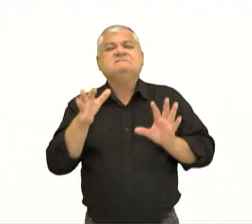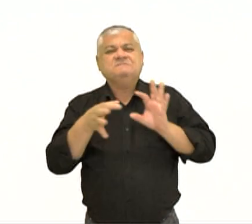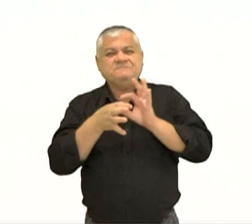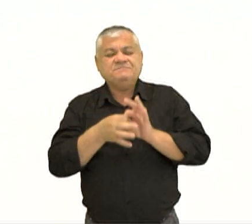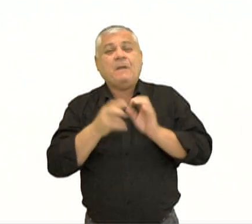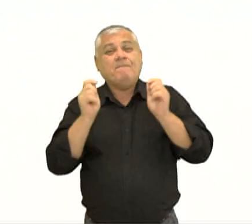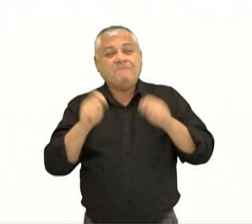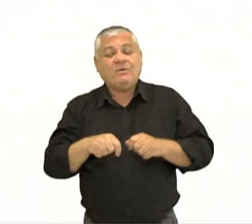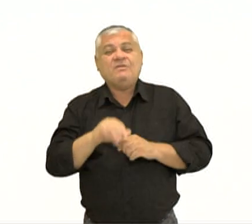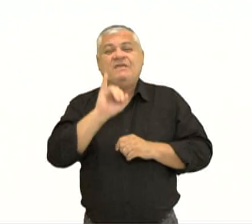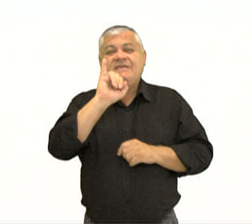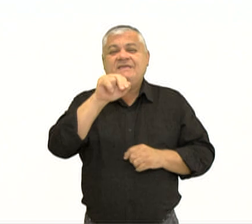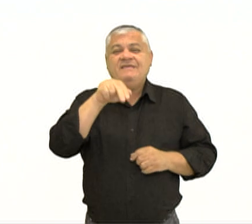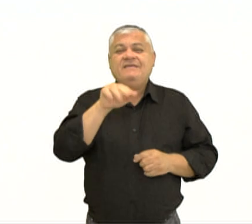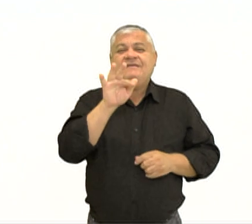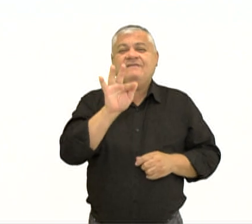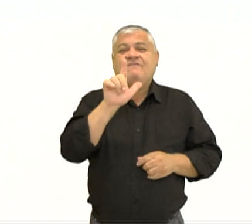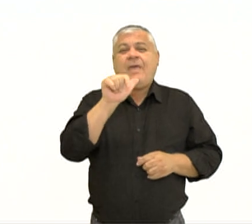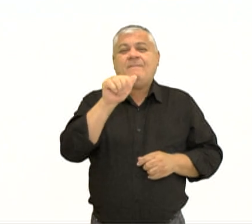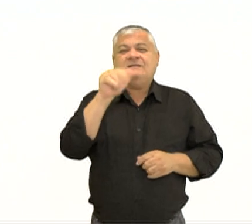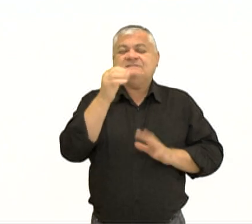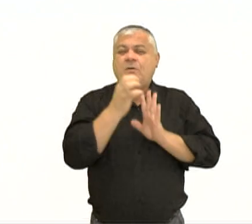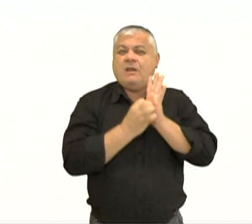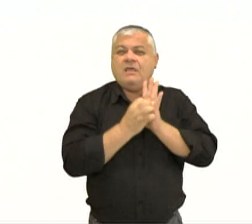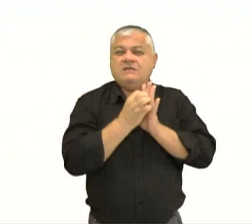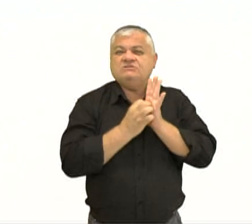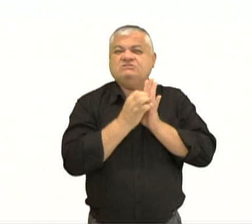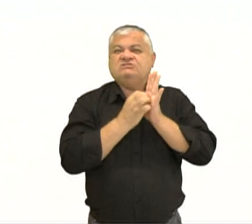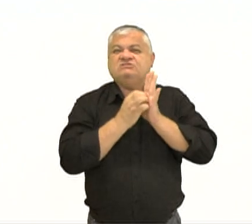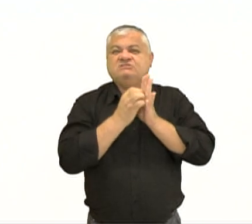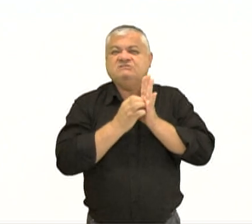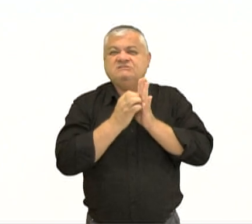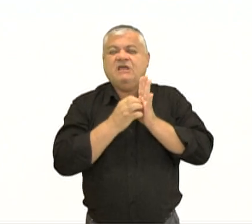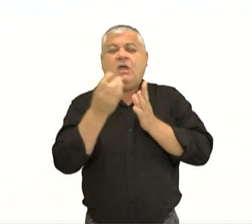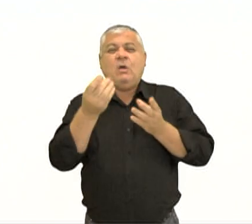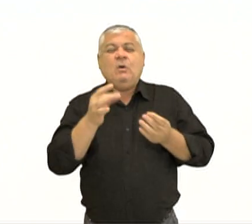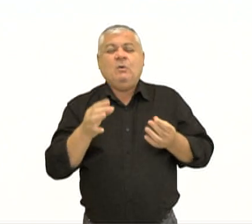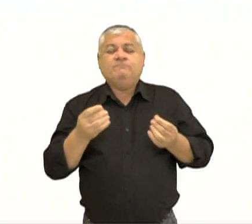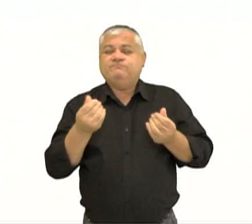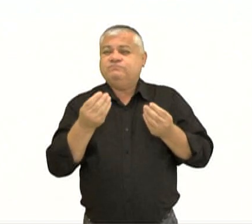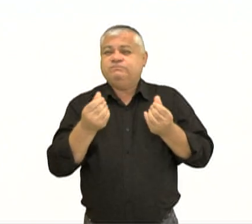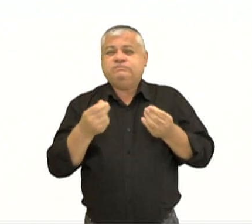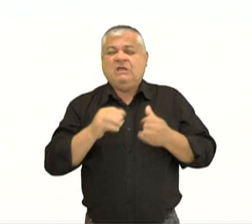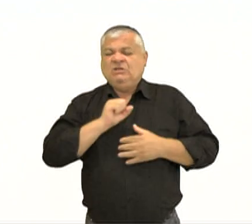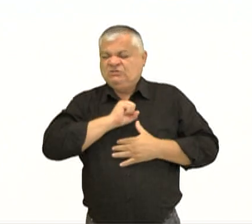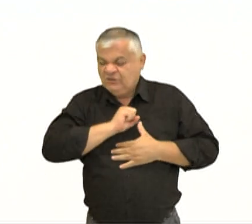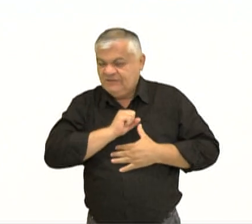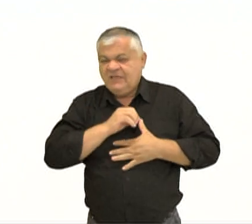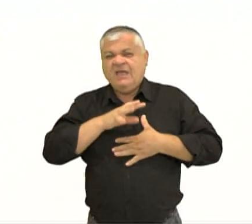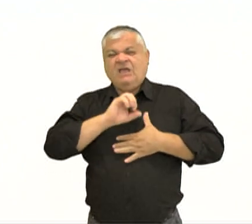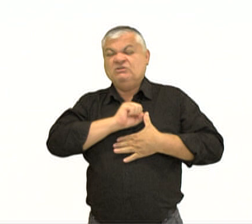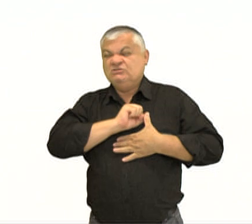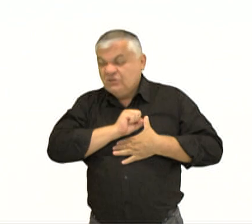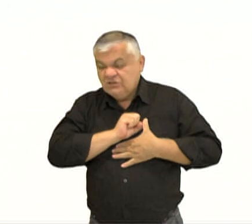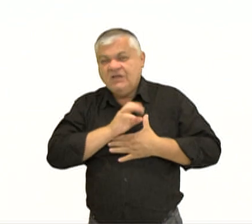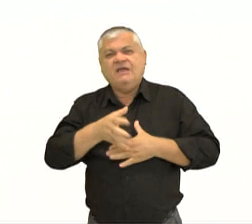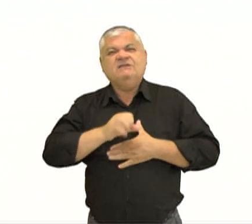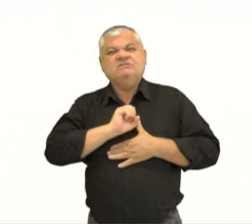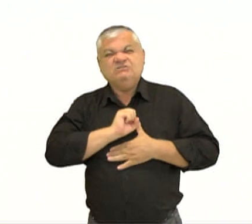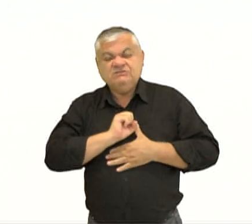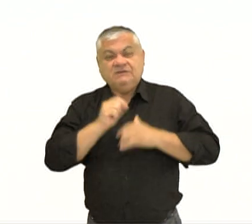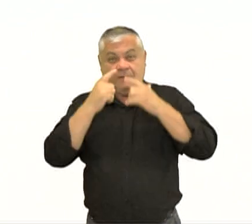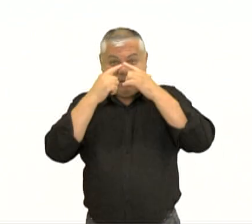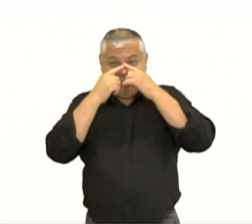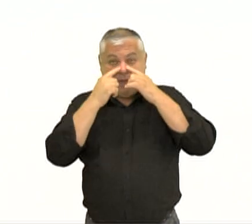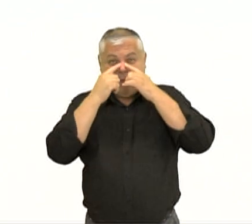associada a inflamações, a alergias ou somente uma irritação mesmo momentânea dessas mucosas do nariz,